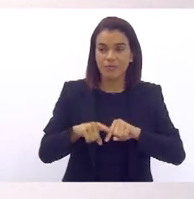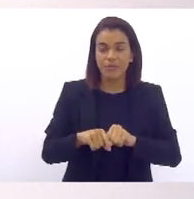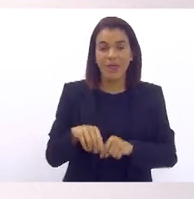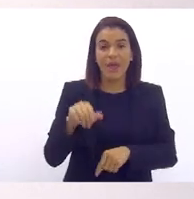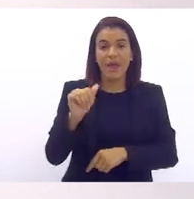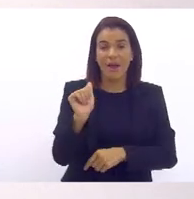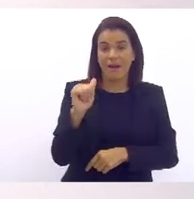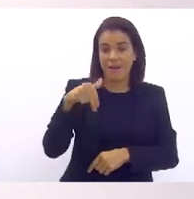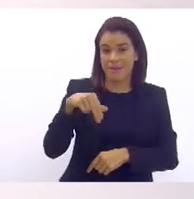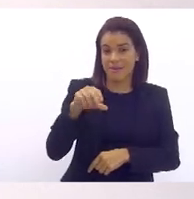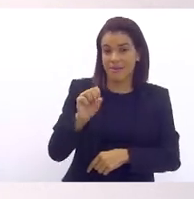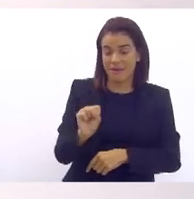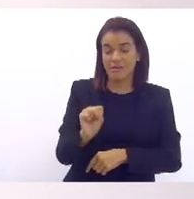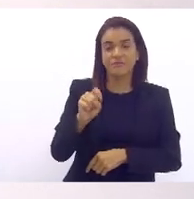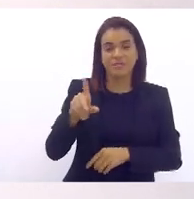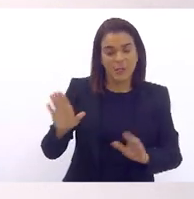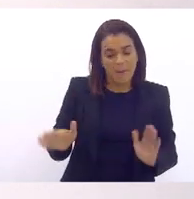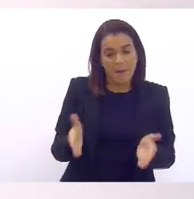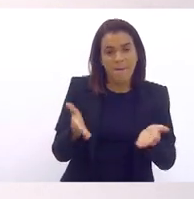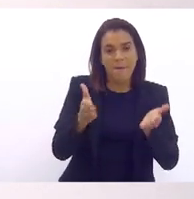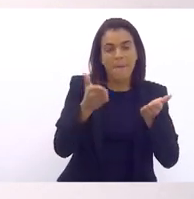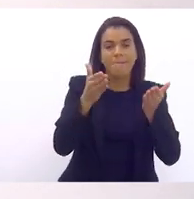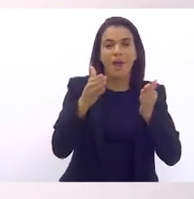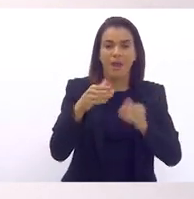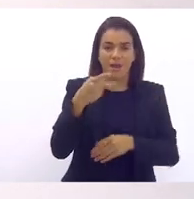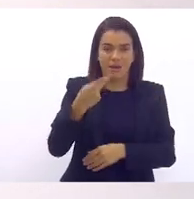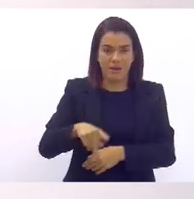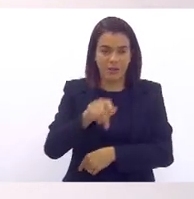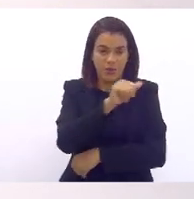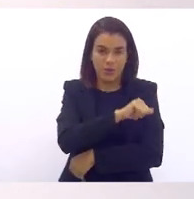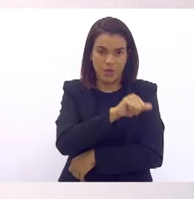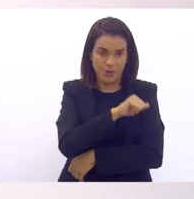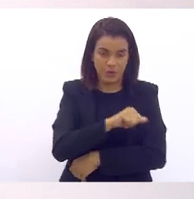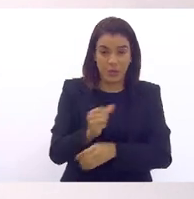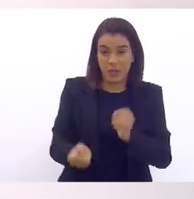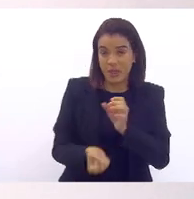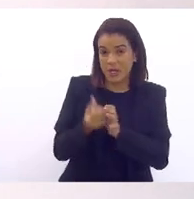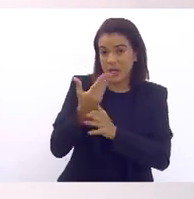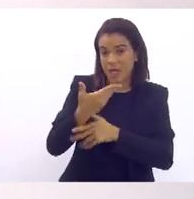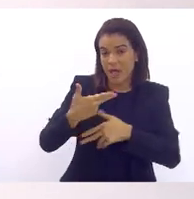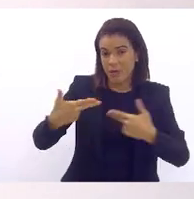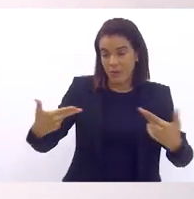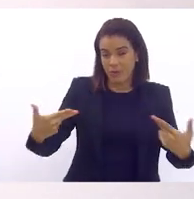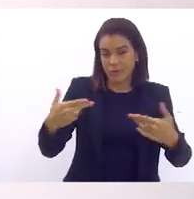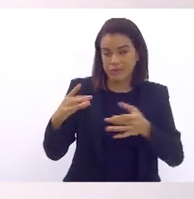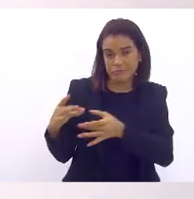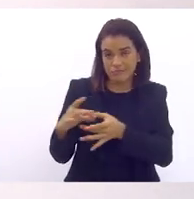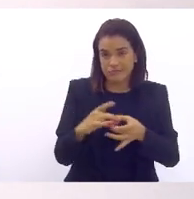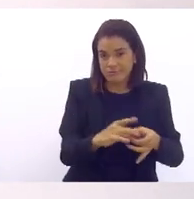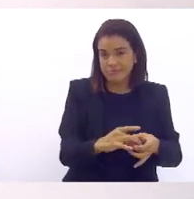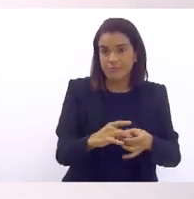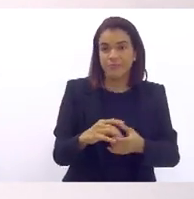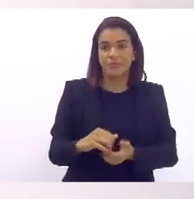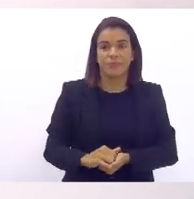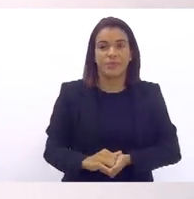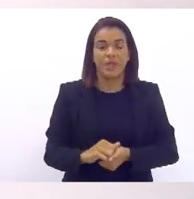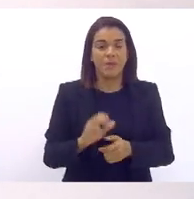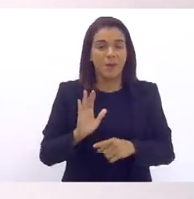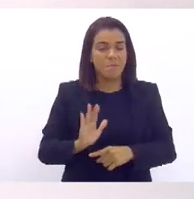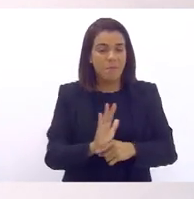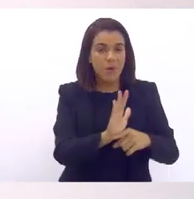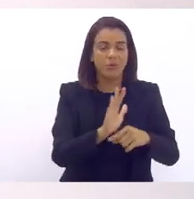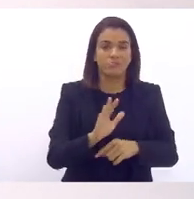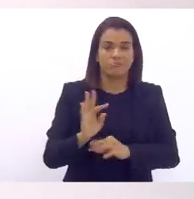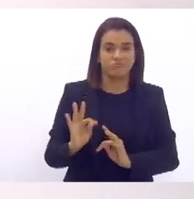NS vai ser provocada nesse sentido né aqui do Rio de Janeiro estrear alguma coisa nesse sentido enfim bônus tecnológico o